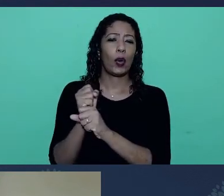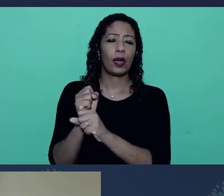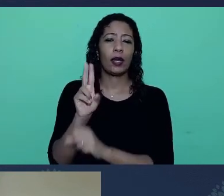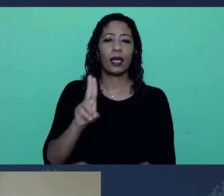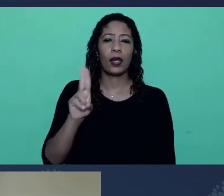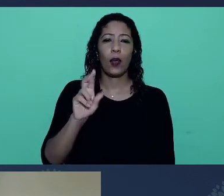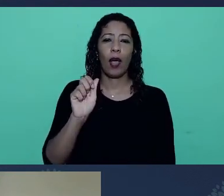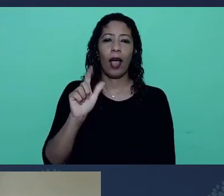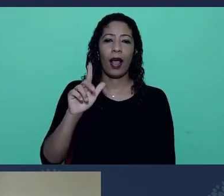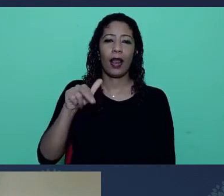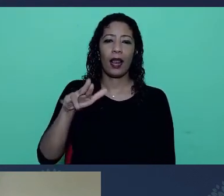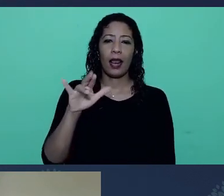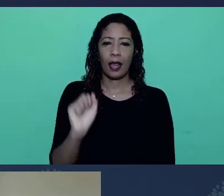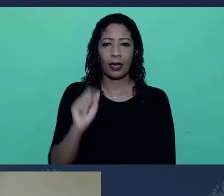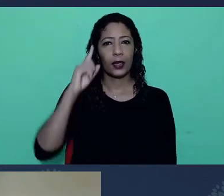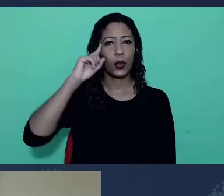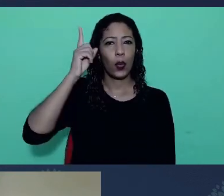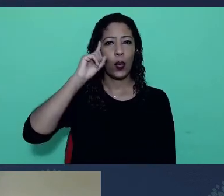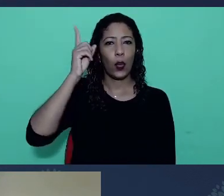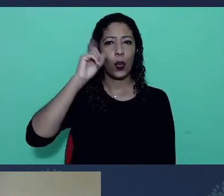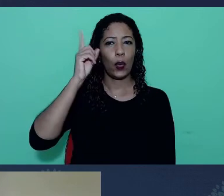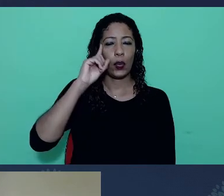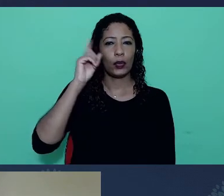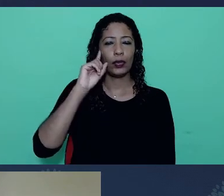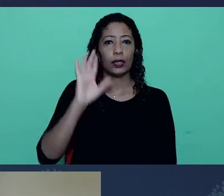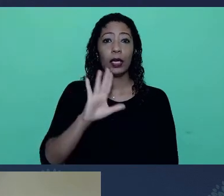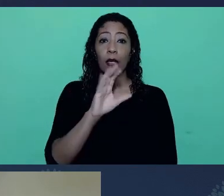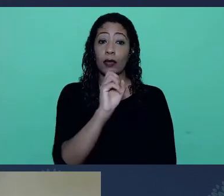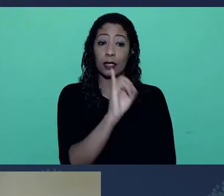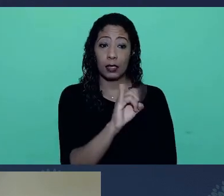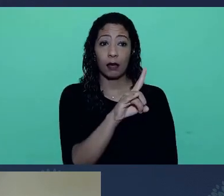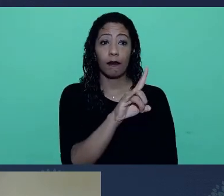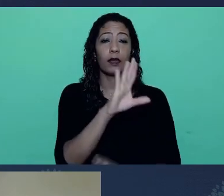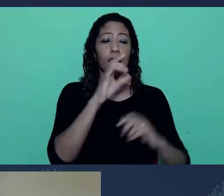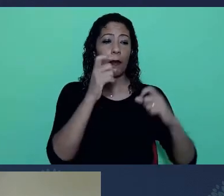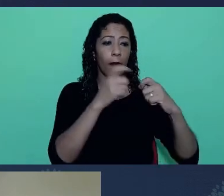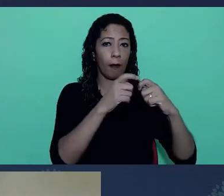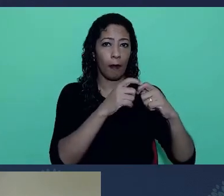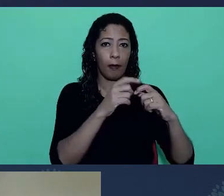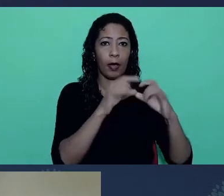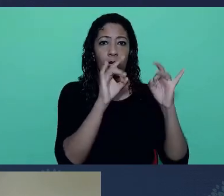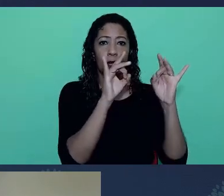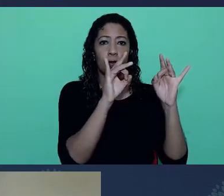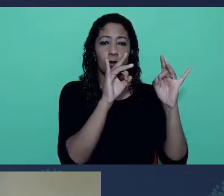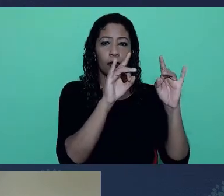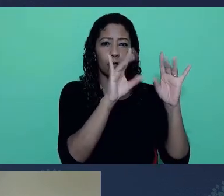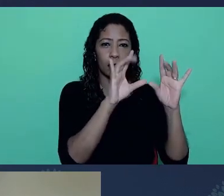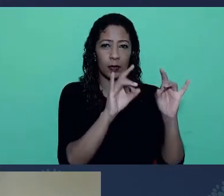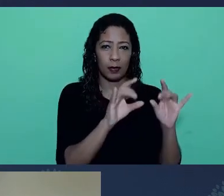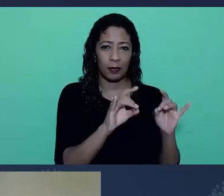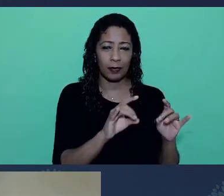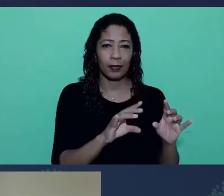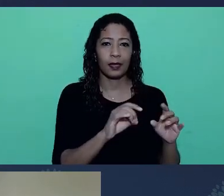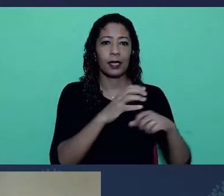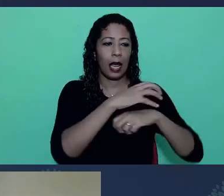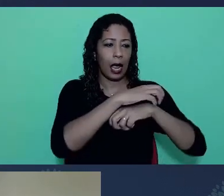Ana, eu acho que se você está com um especialista em alergia, pelo que você está usando aí, provavelmente você está no caminho certo.